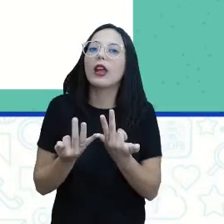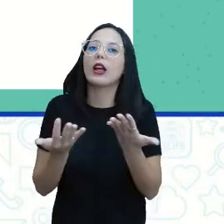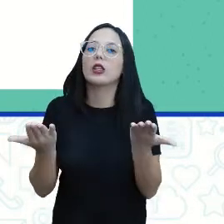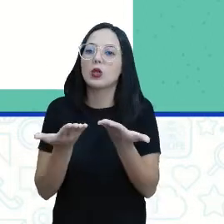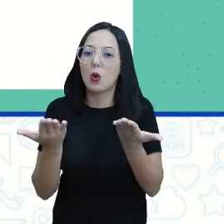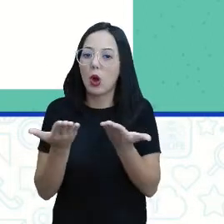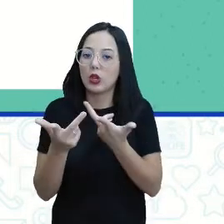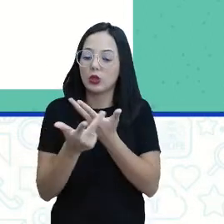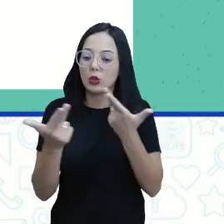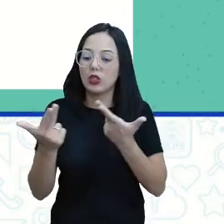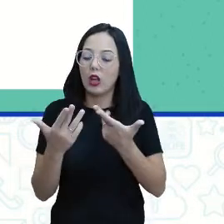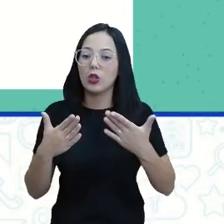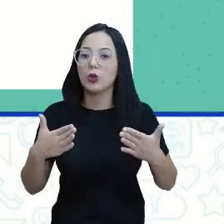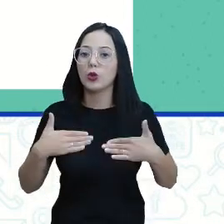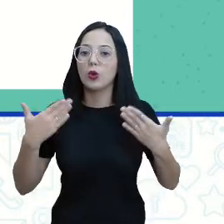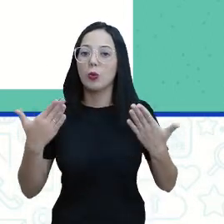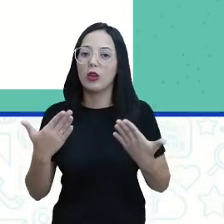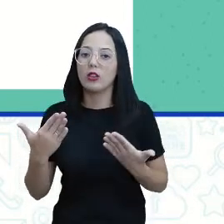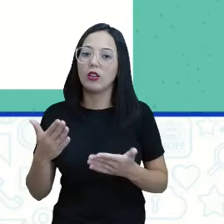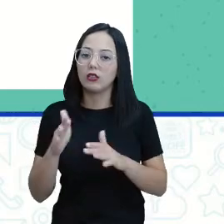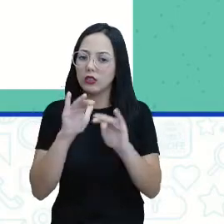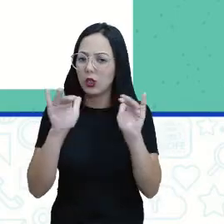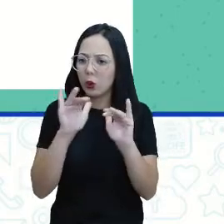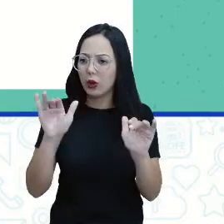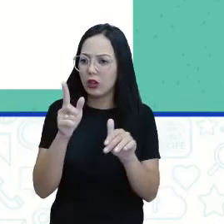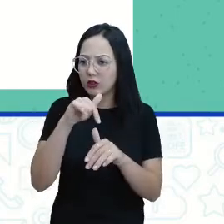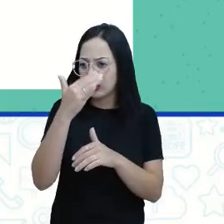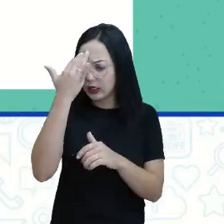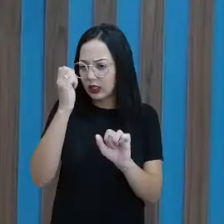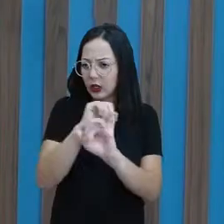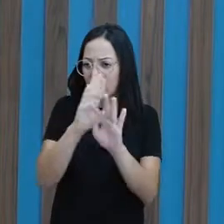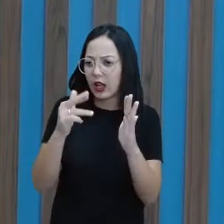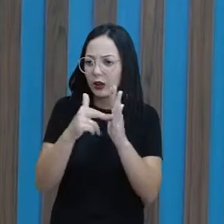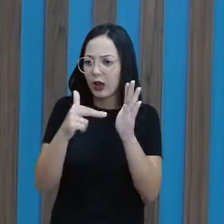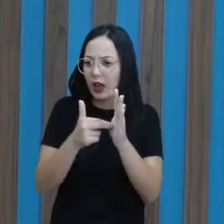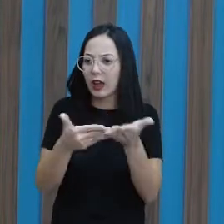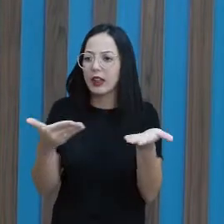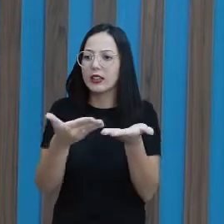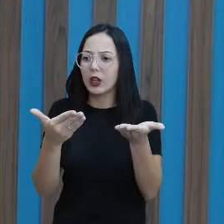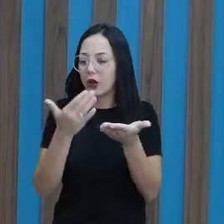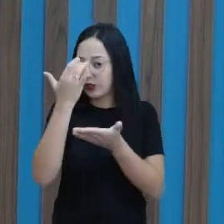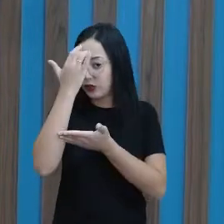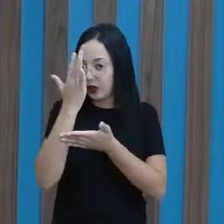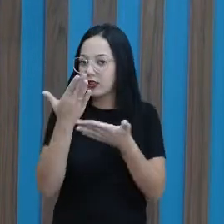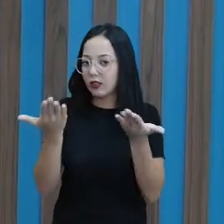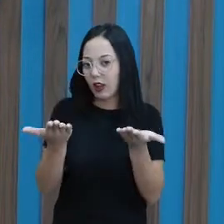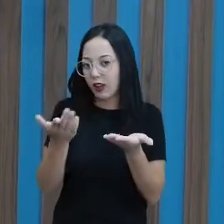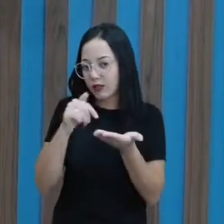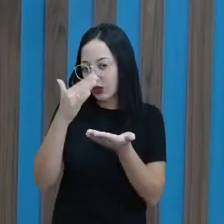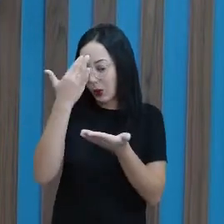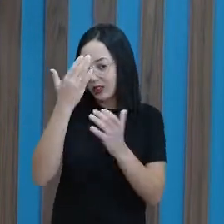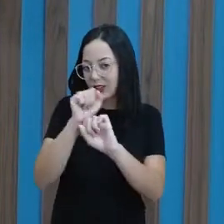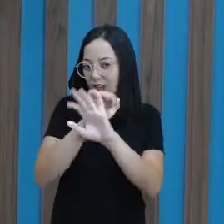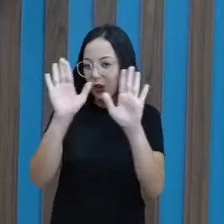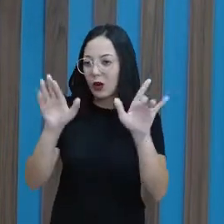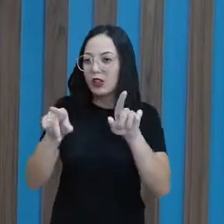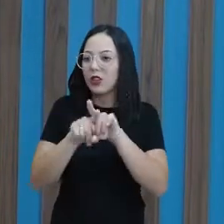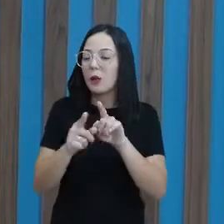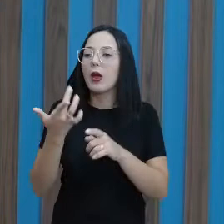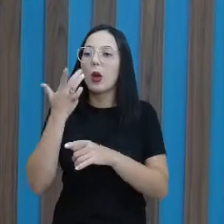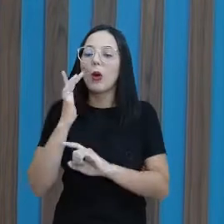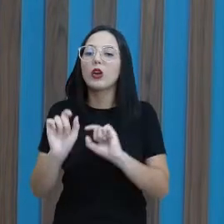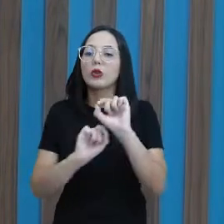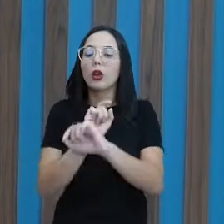algo inesperado. Tranquilo, gente. Até agora são regrinhas fáceis. E eu acho que são sinais